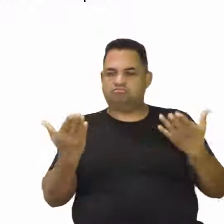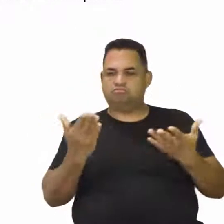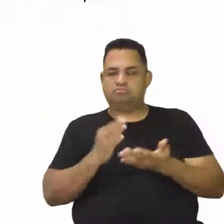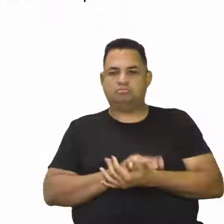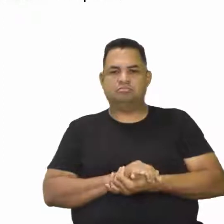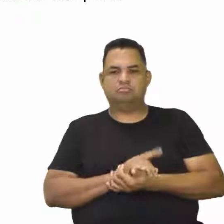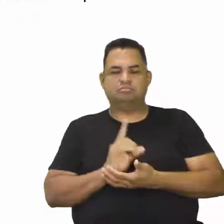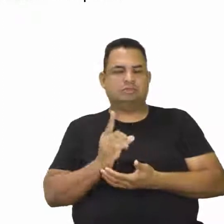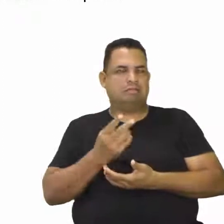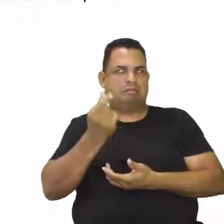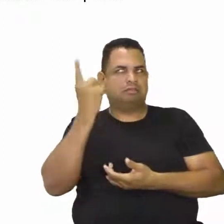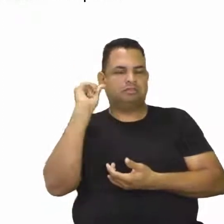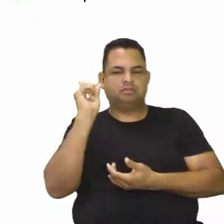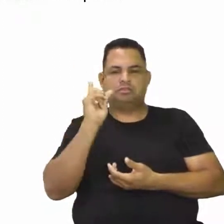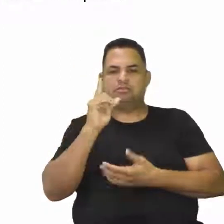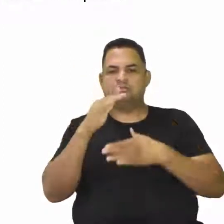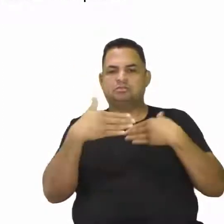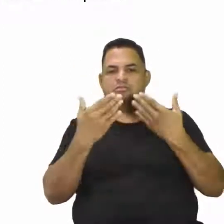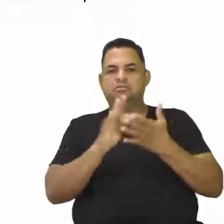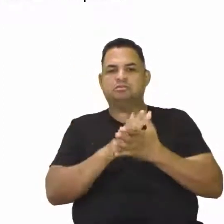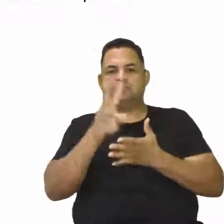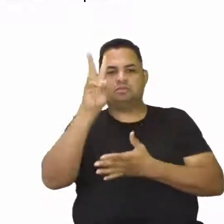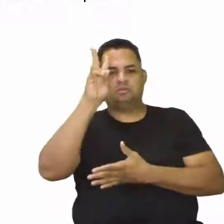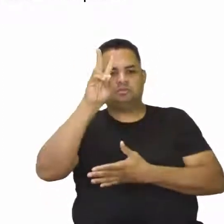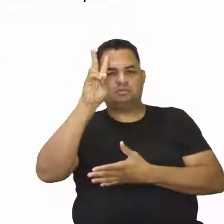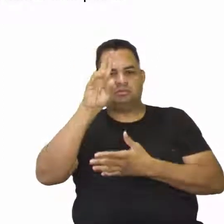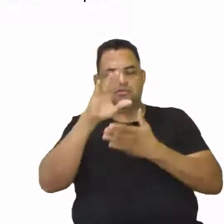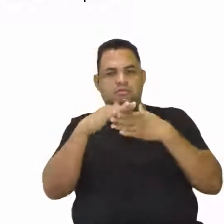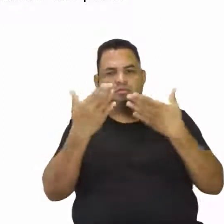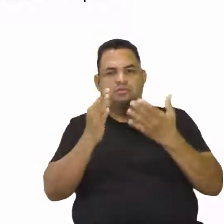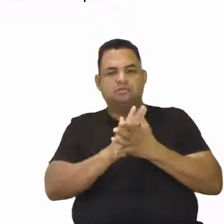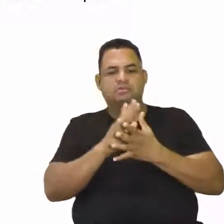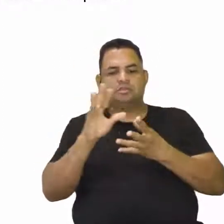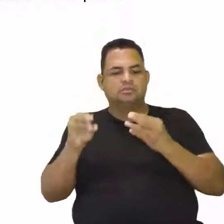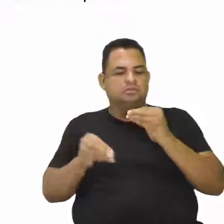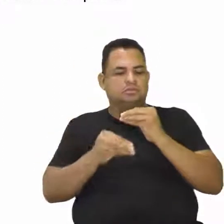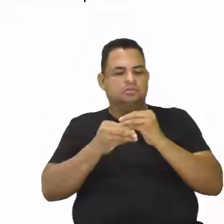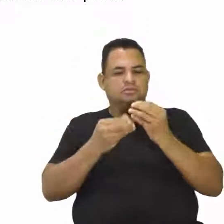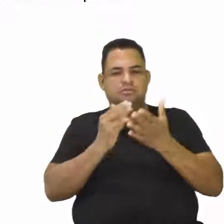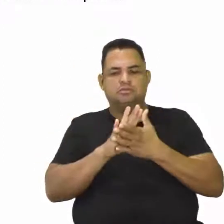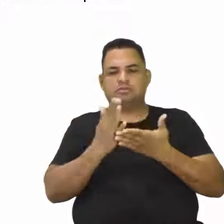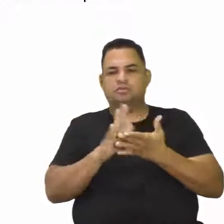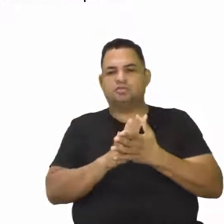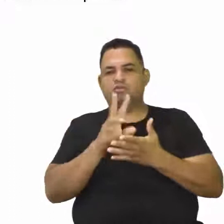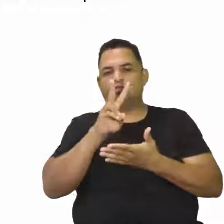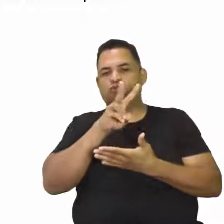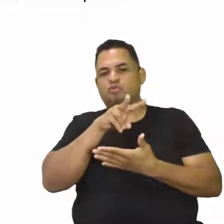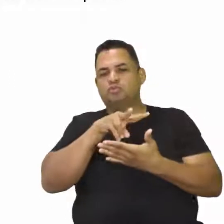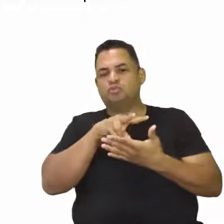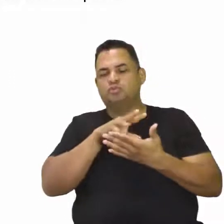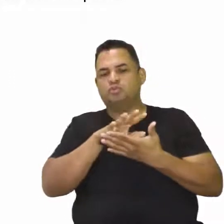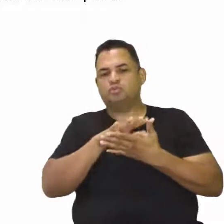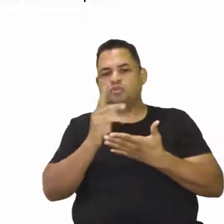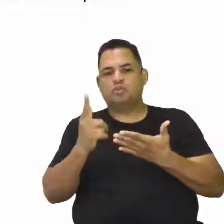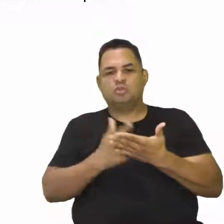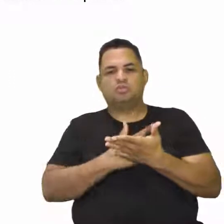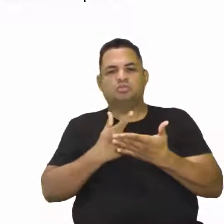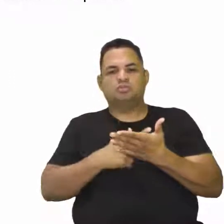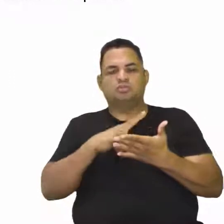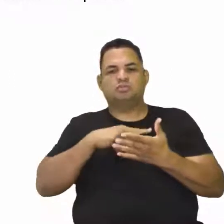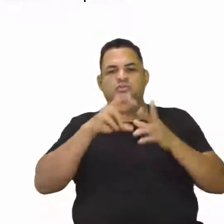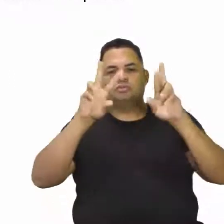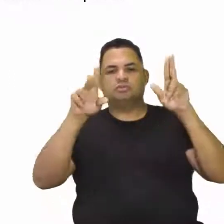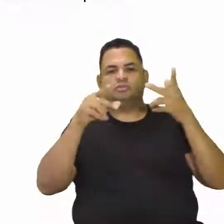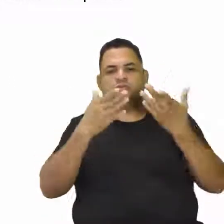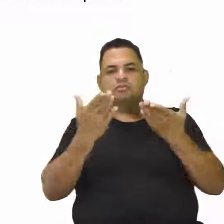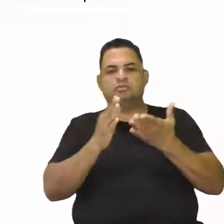não é antigo, né? Os seus relatos, eles vão compor o livro como um tema, no que possui um